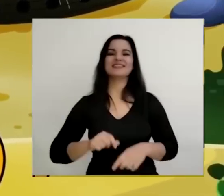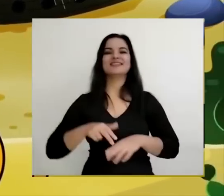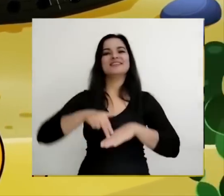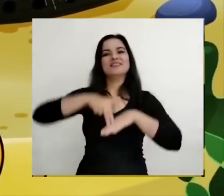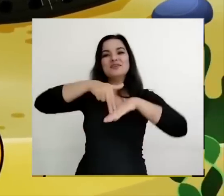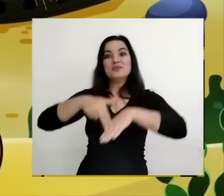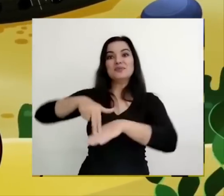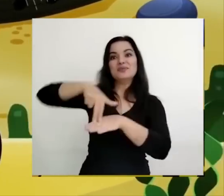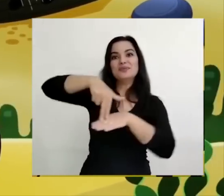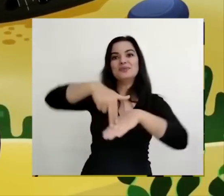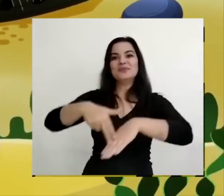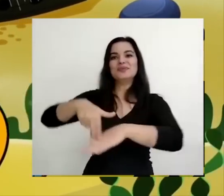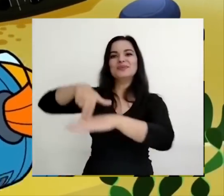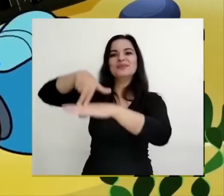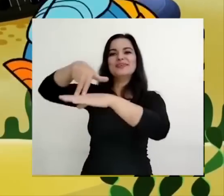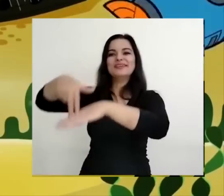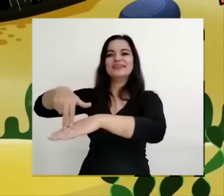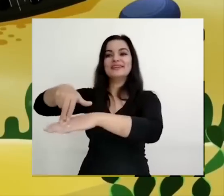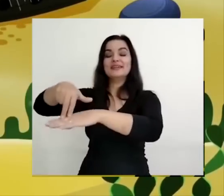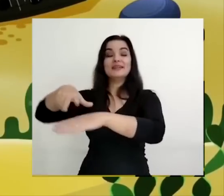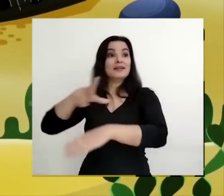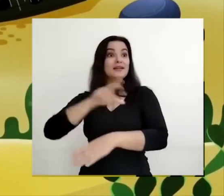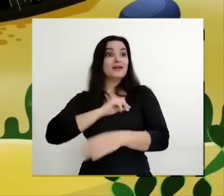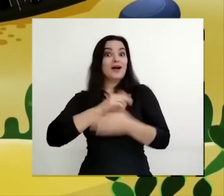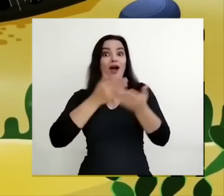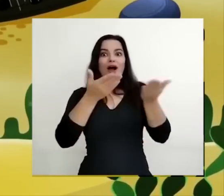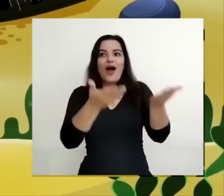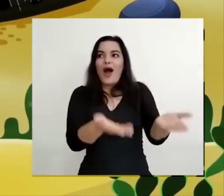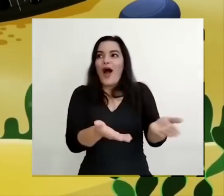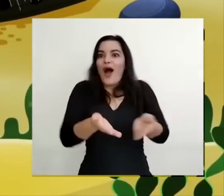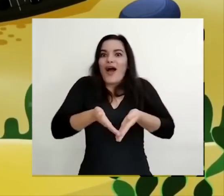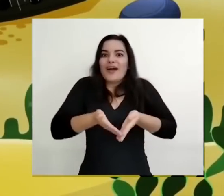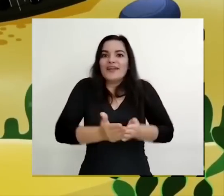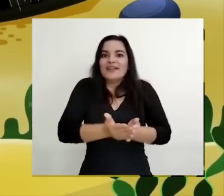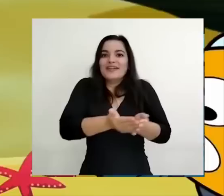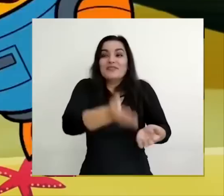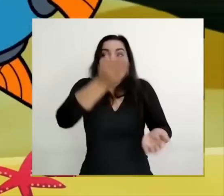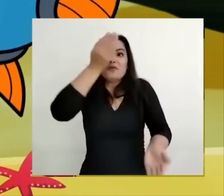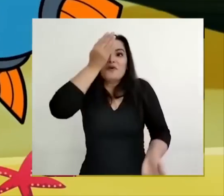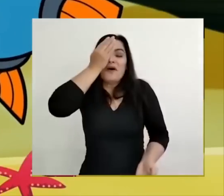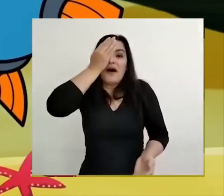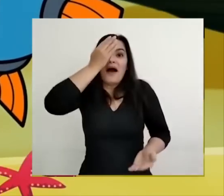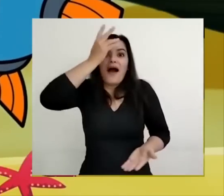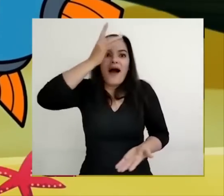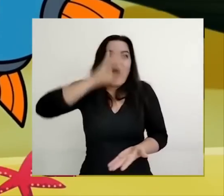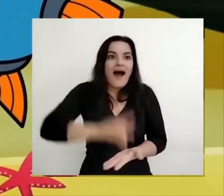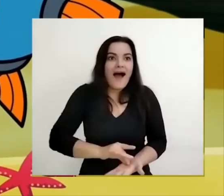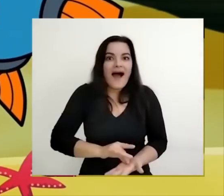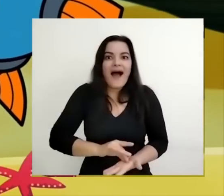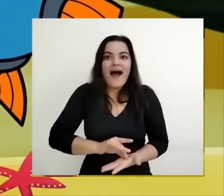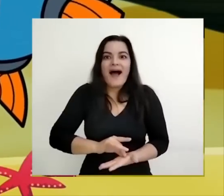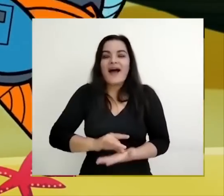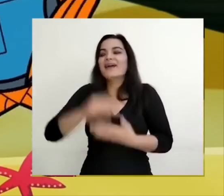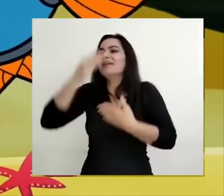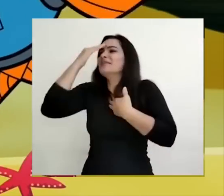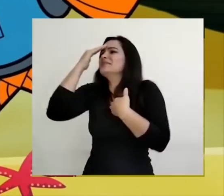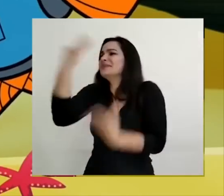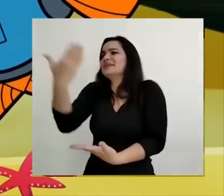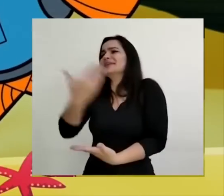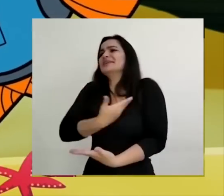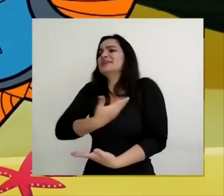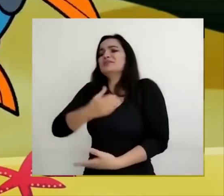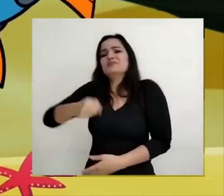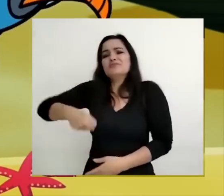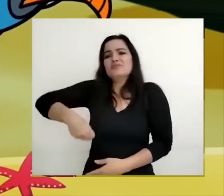Uau! Um navio pirata de verdade! Incrível! Muito obrigado, senhor Polvo. O senhor não faz